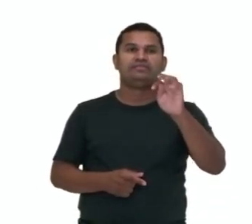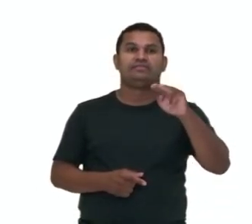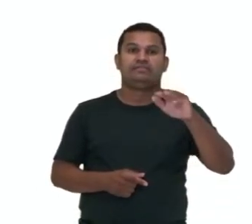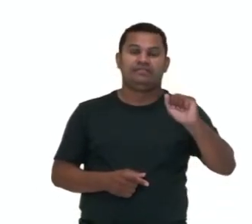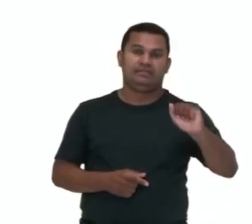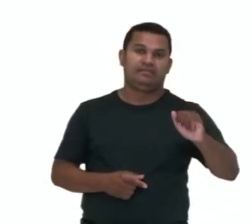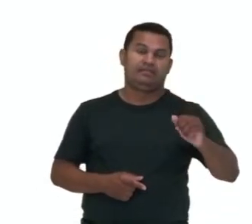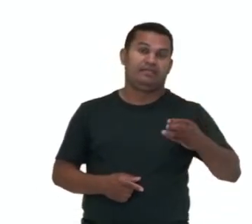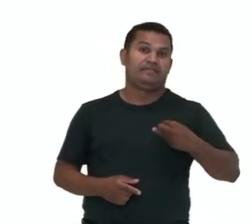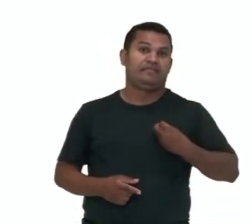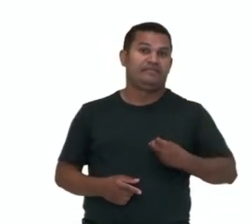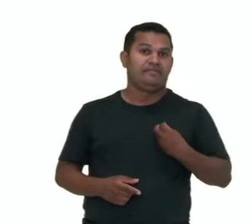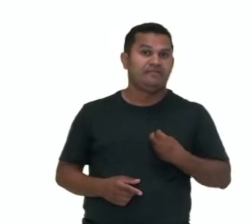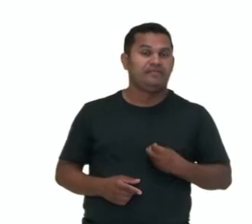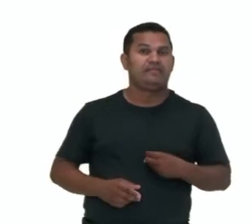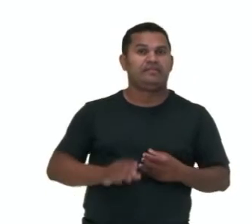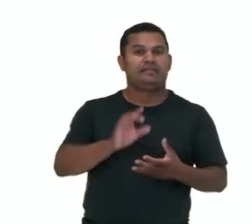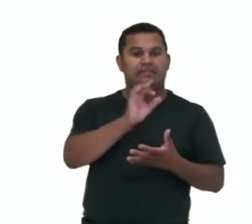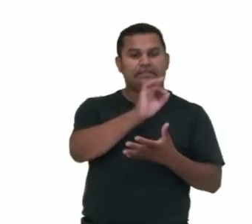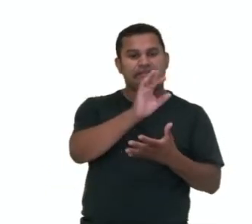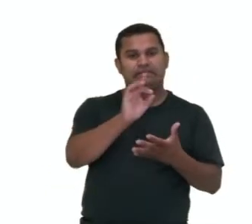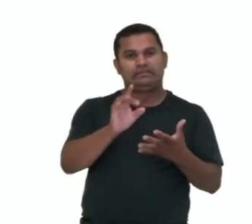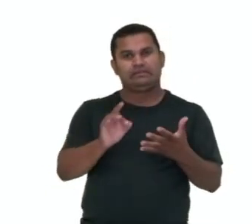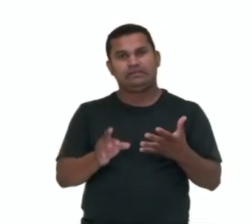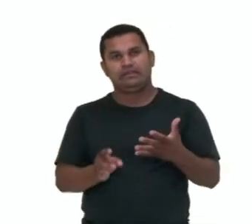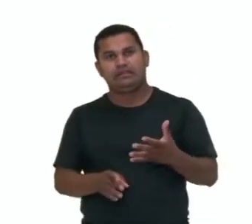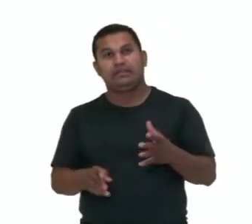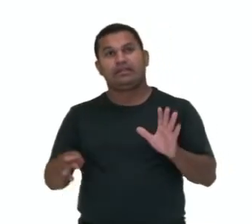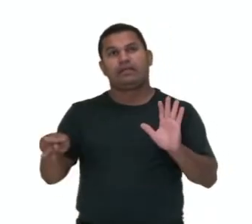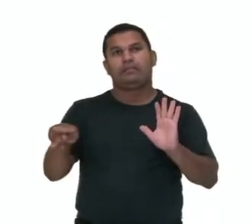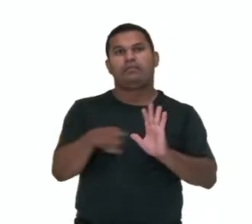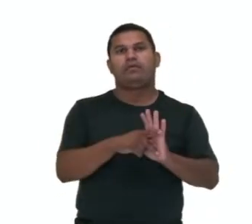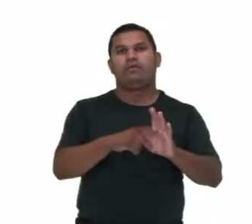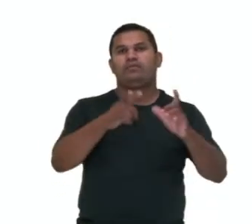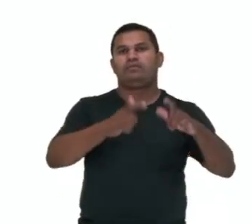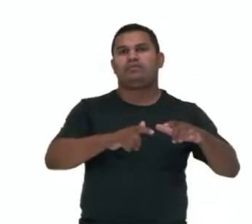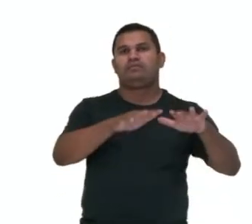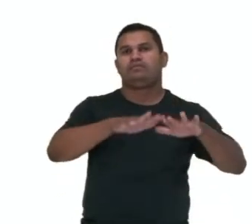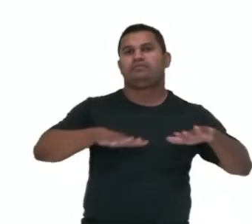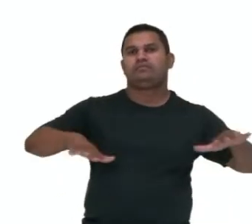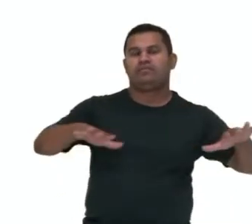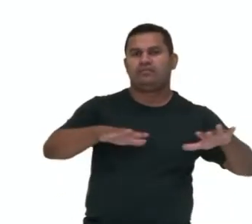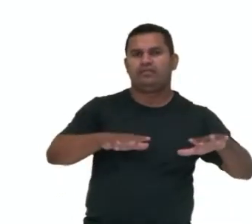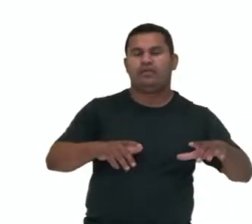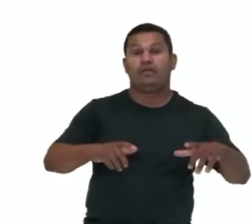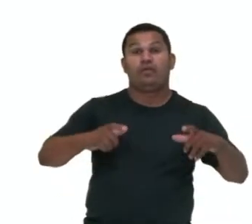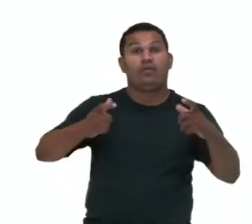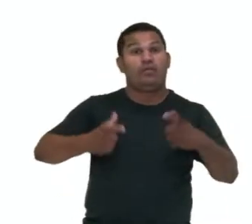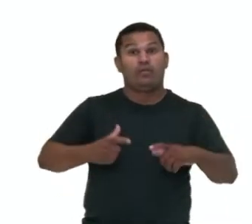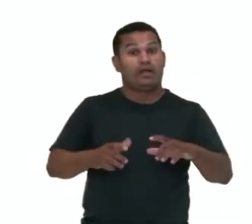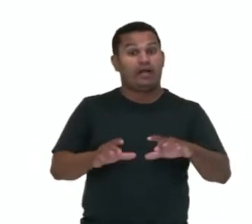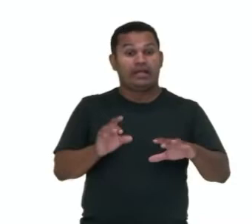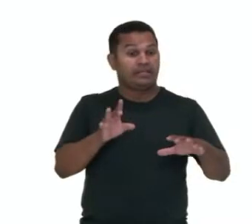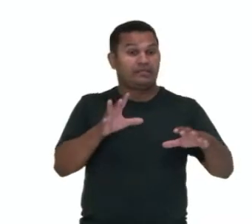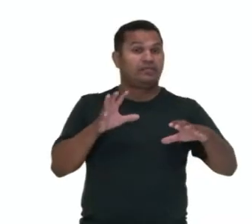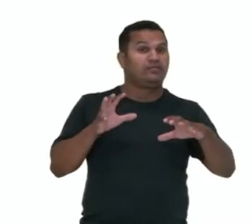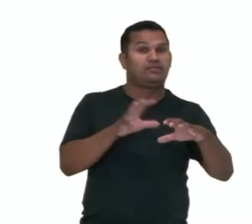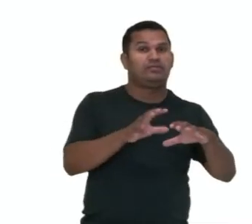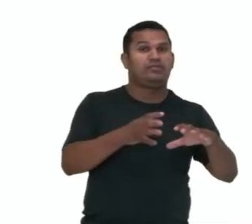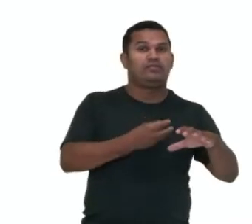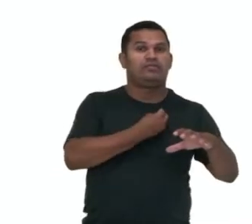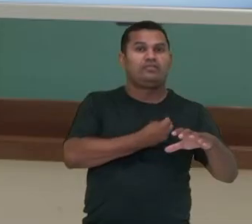biodiversidade que são bem específicos de cada uma delas. Alguns seres vivos que só existem, só